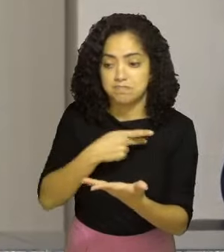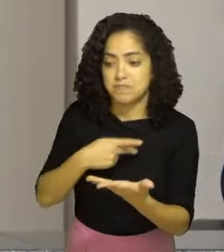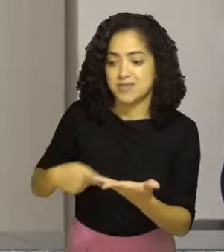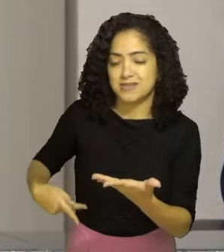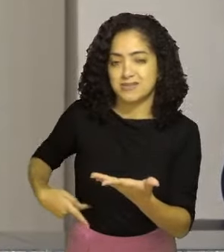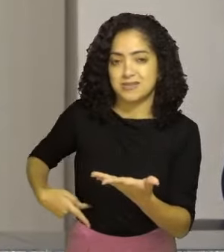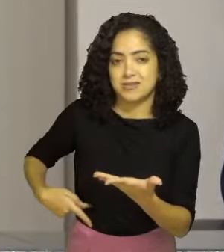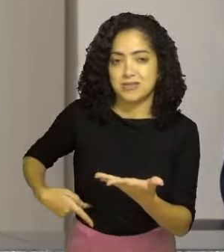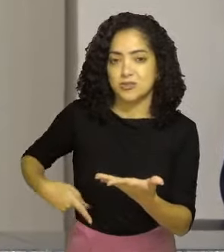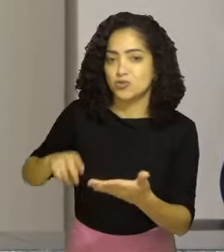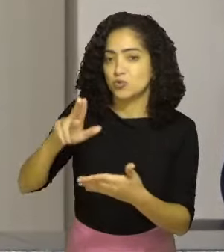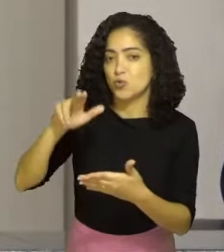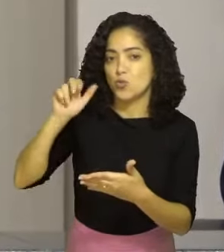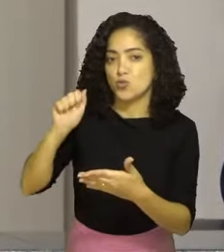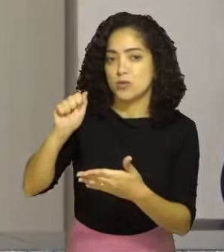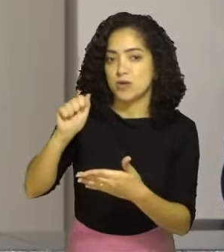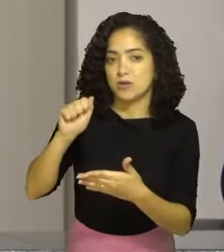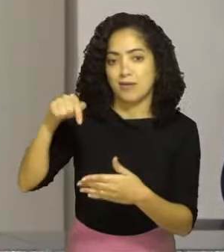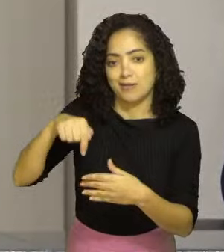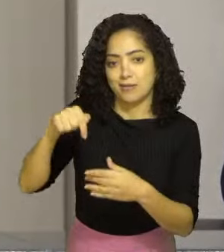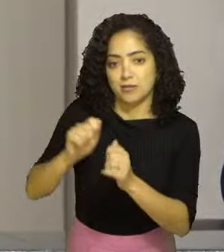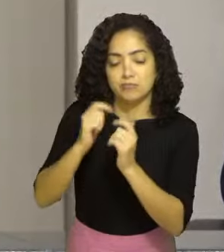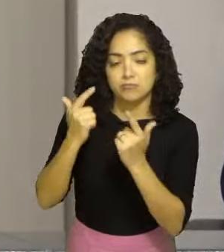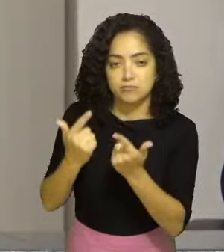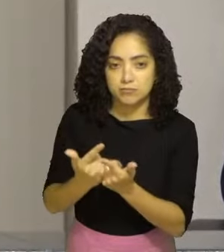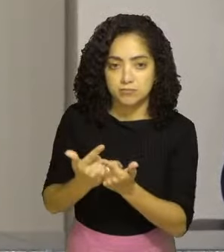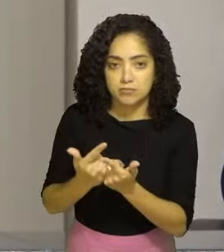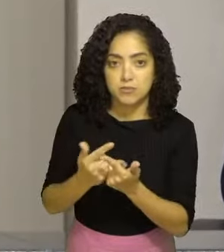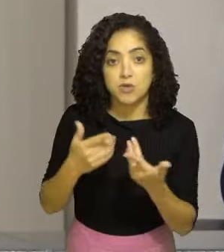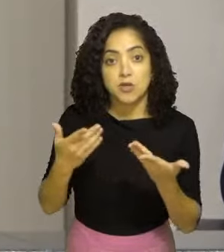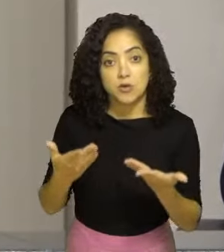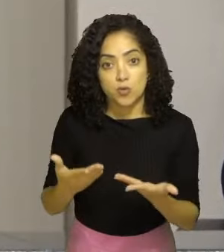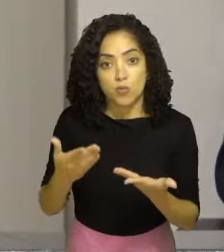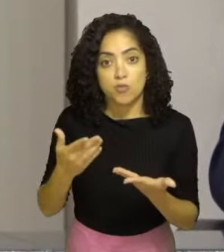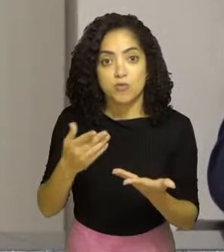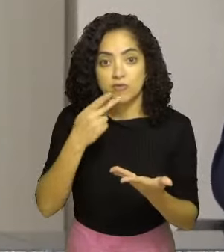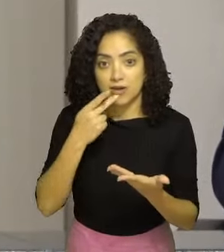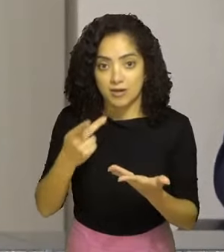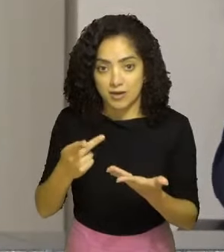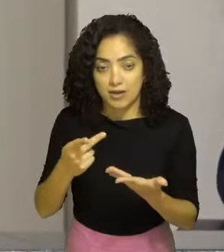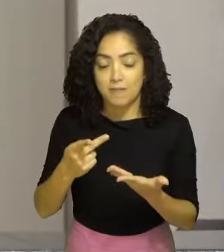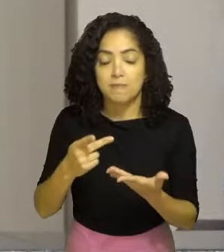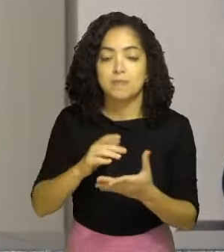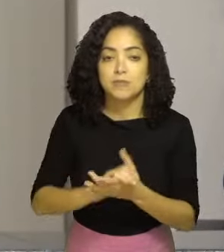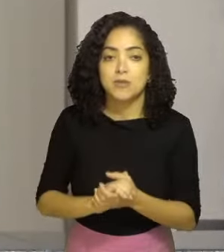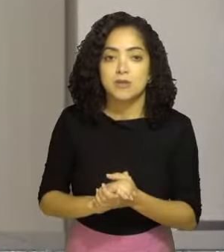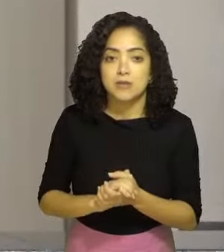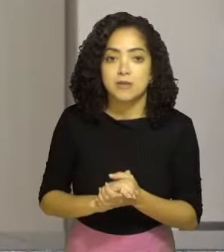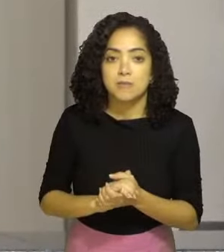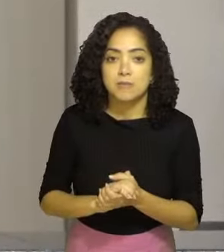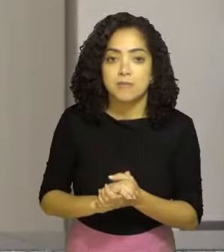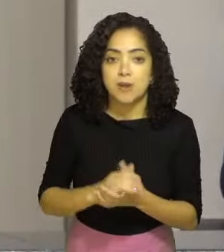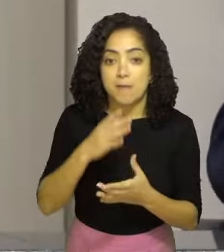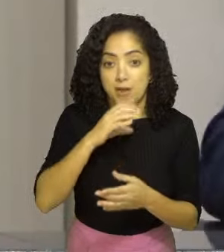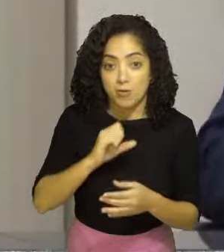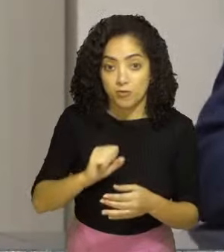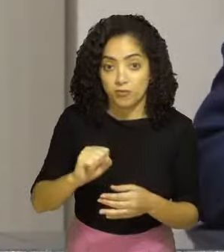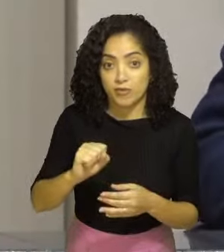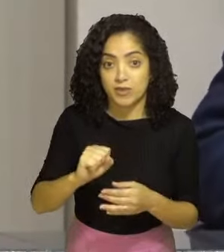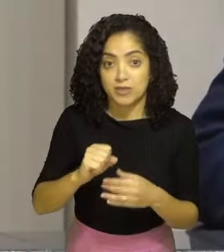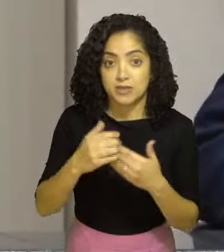casa. Então, como diz o nosso saudoso educador Paulo Freire, os